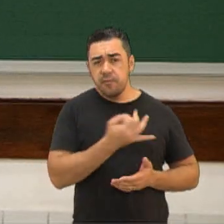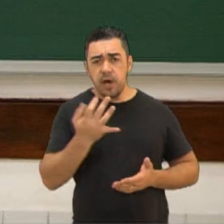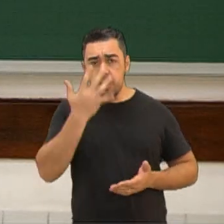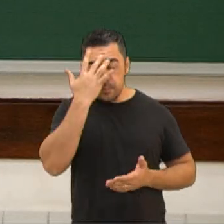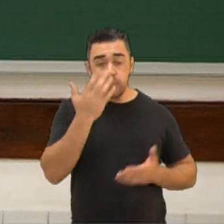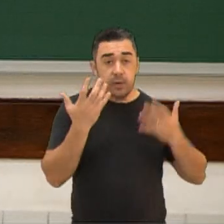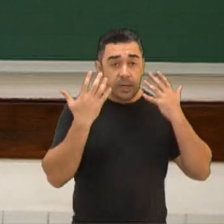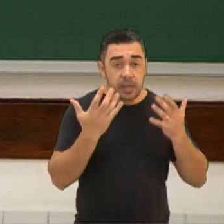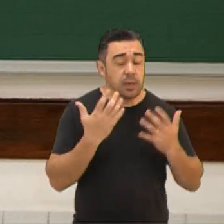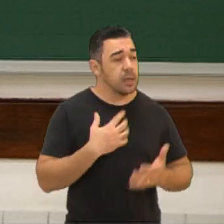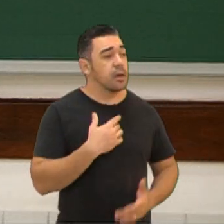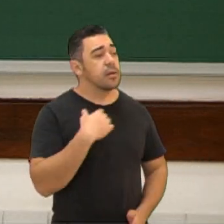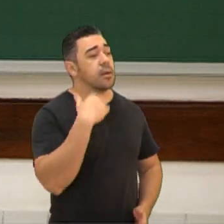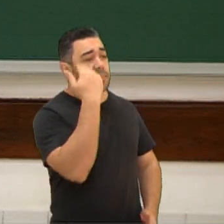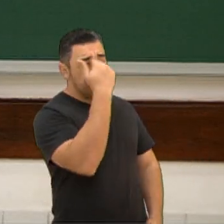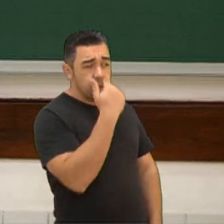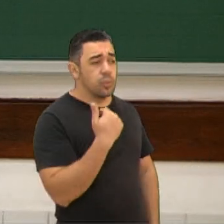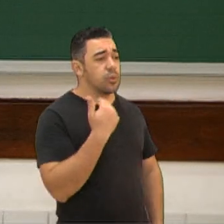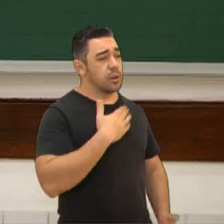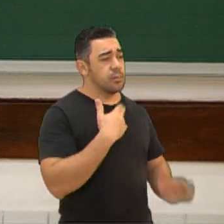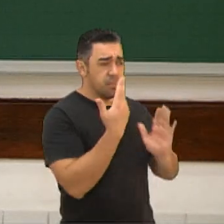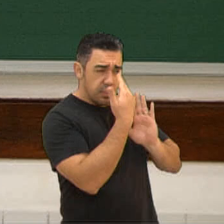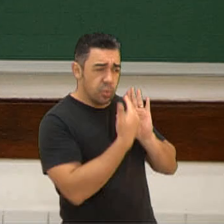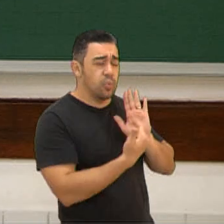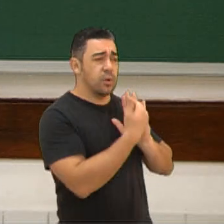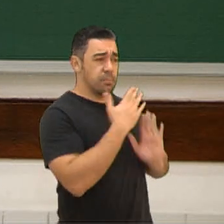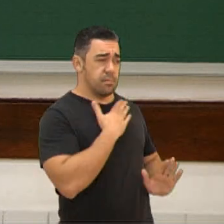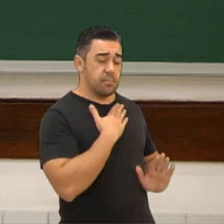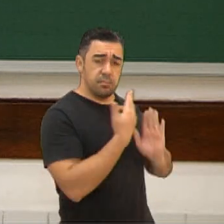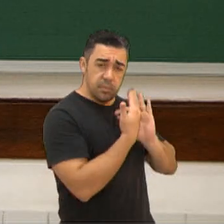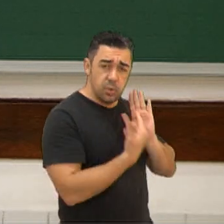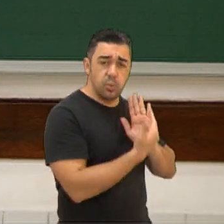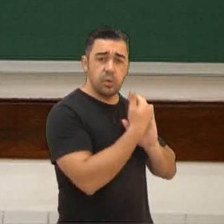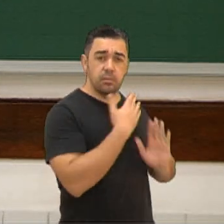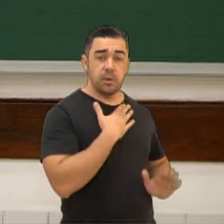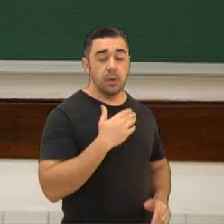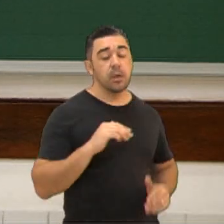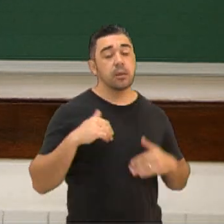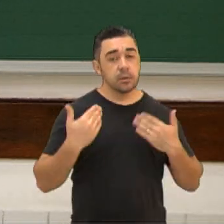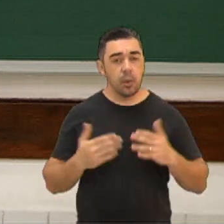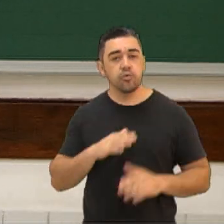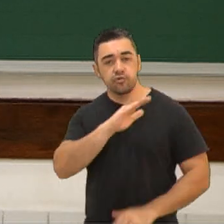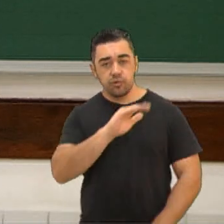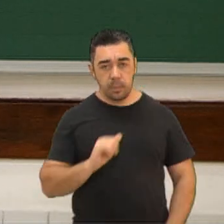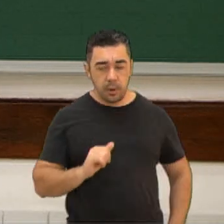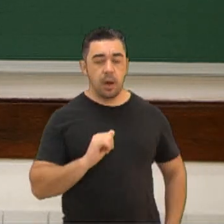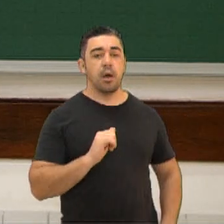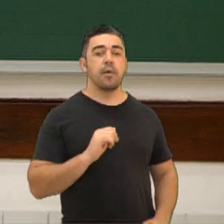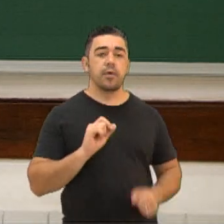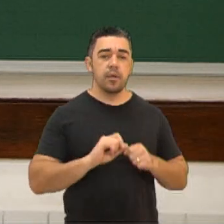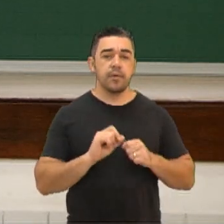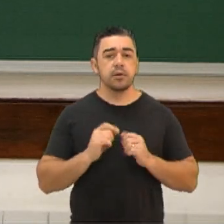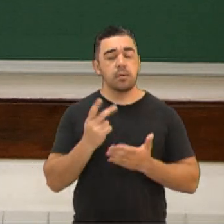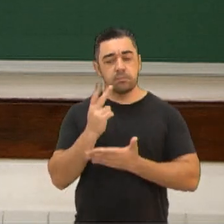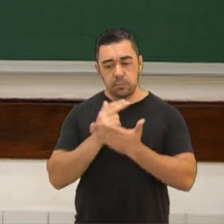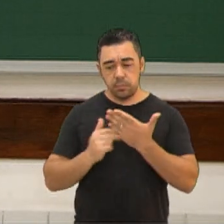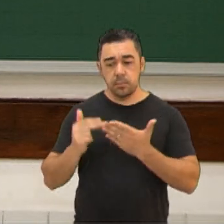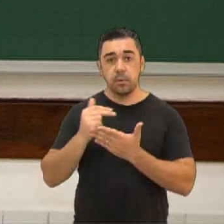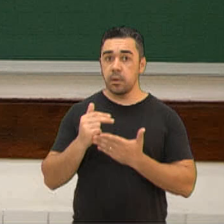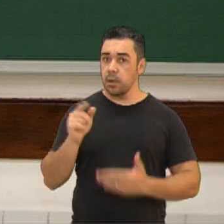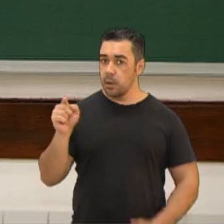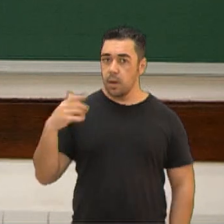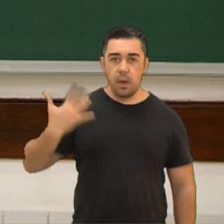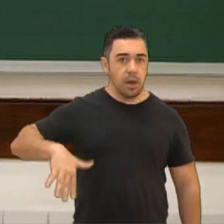queria ter um retrato seu pintado pelo Picasso. Então eles contratavam o Picasso, pagavam para ele fazer uma obra. Quando ele ficou famoso, ele começou a cobrar